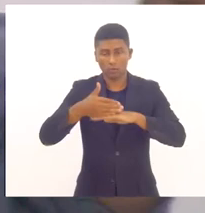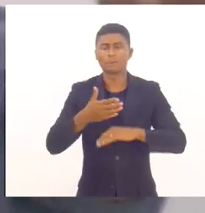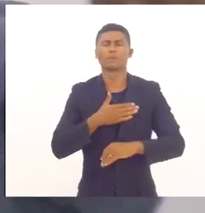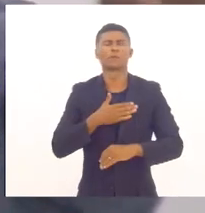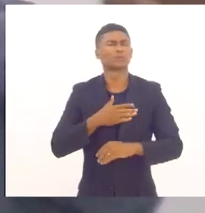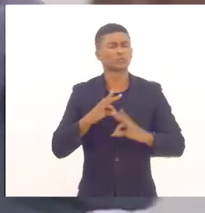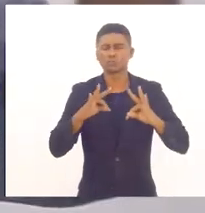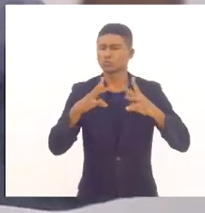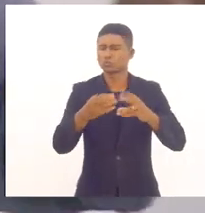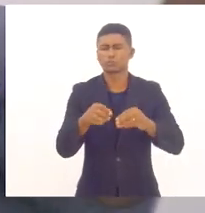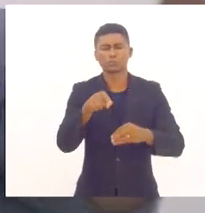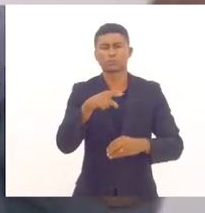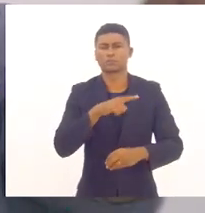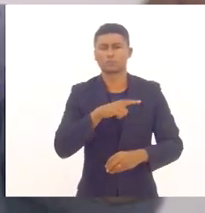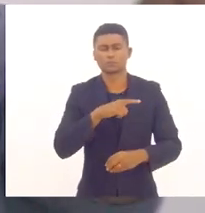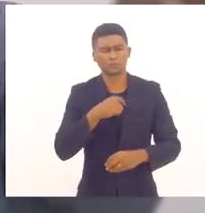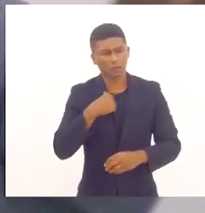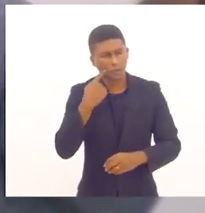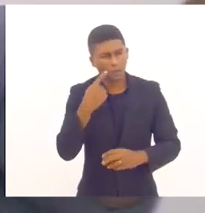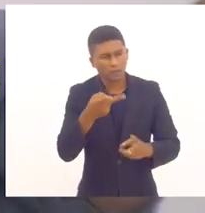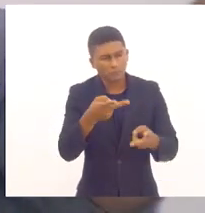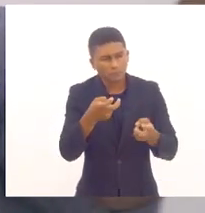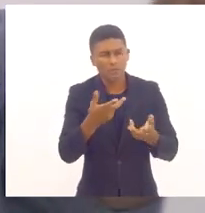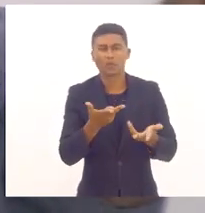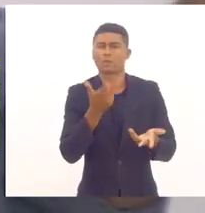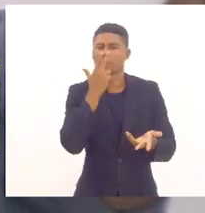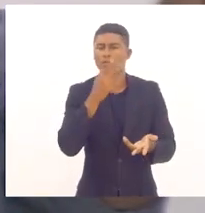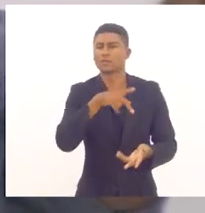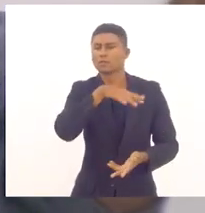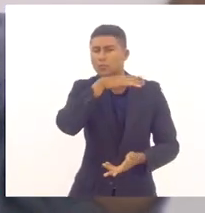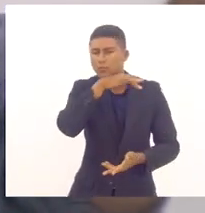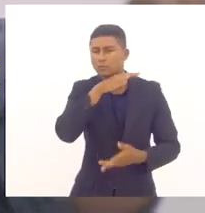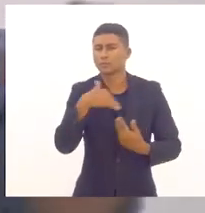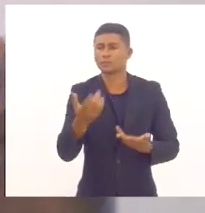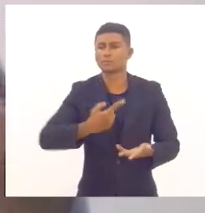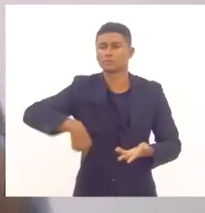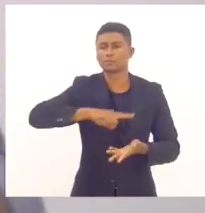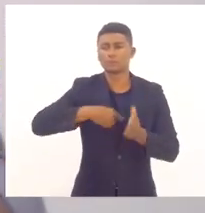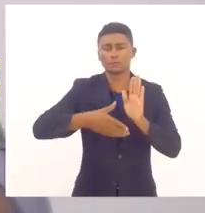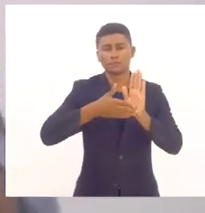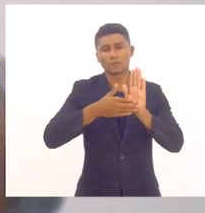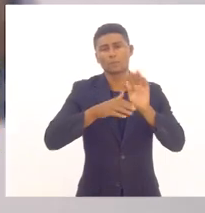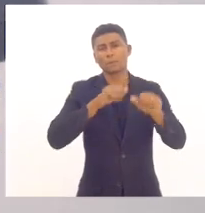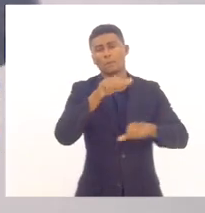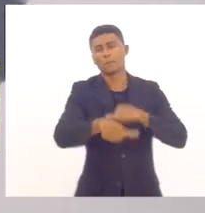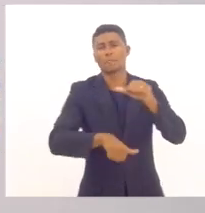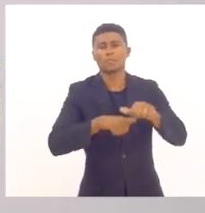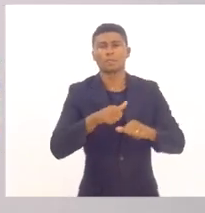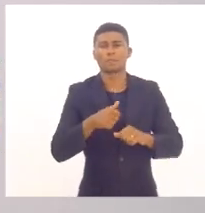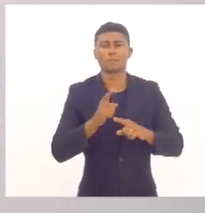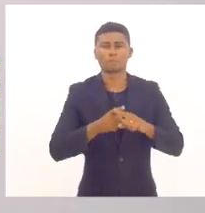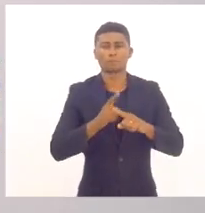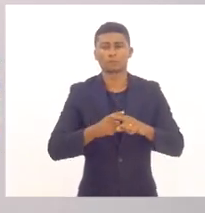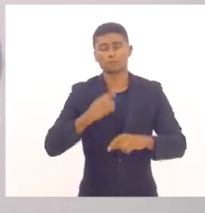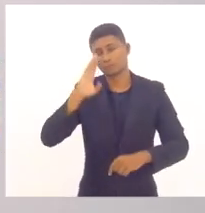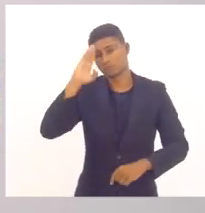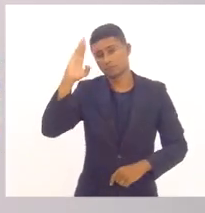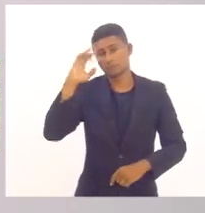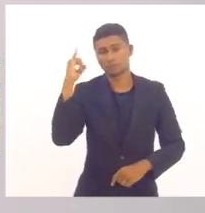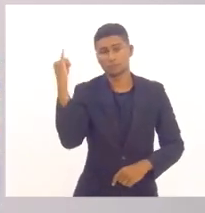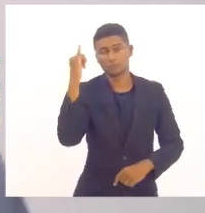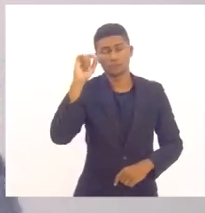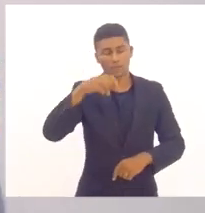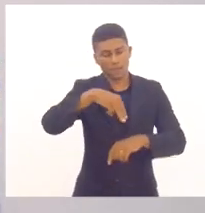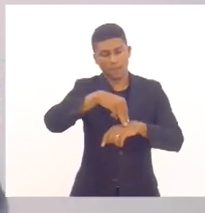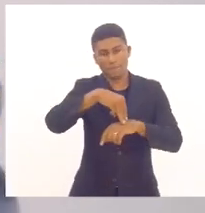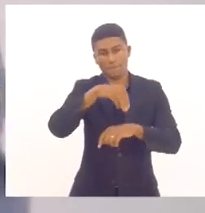tudo está lá. Era ruim como patrimônio, e a gente propôs mudança, dizendo que quem é importante é o mestre e a mestra de capoeira, e a roda de